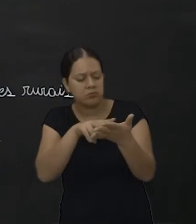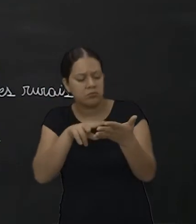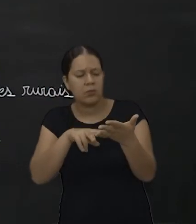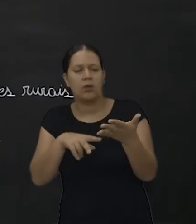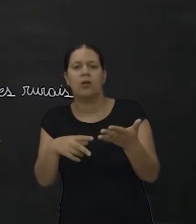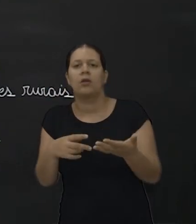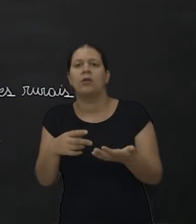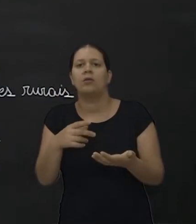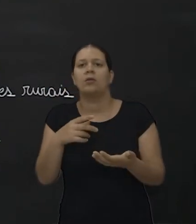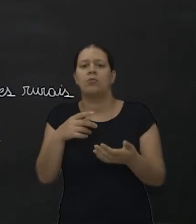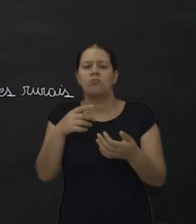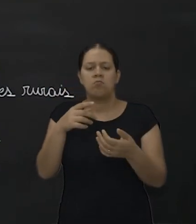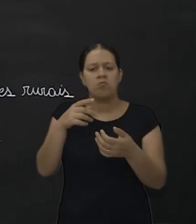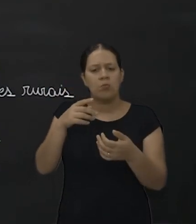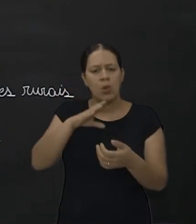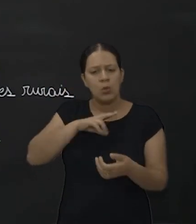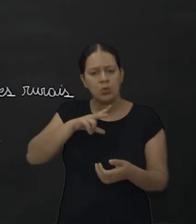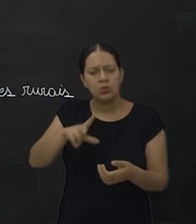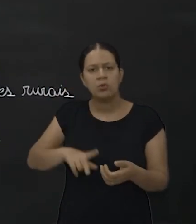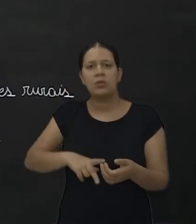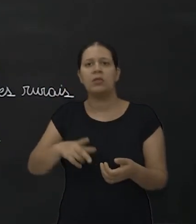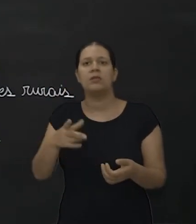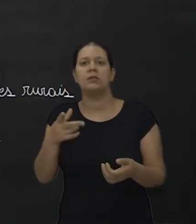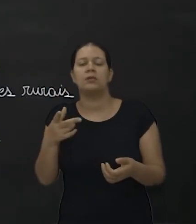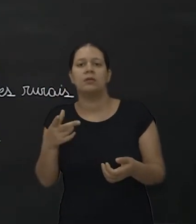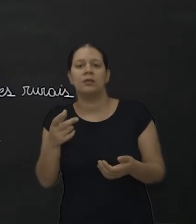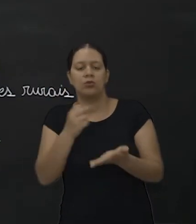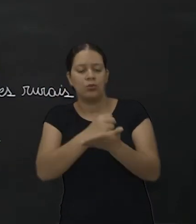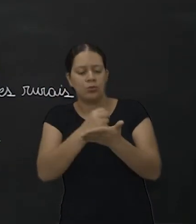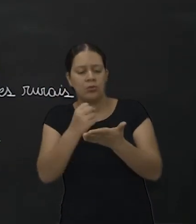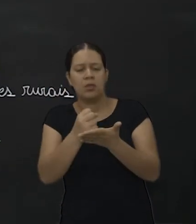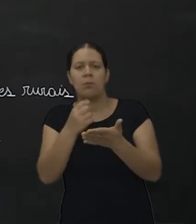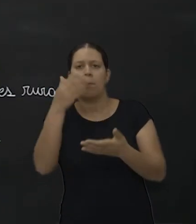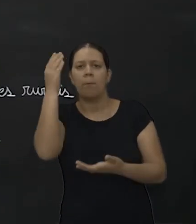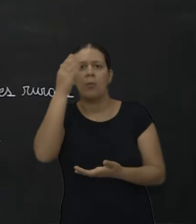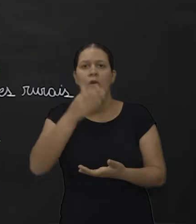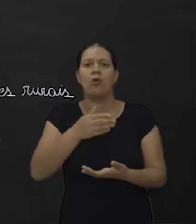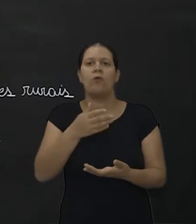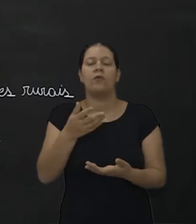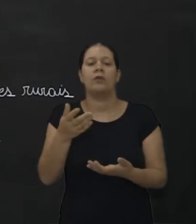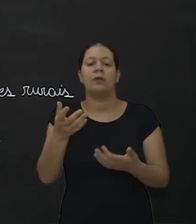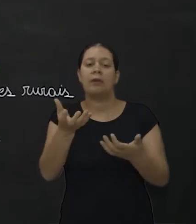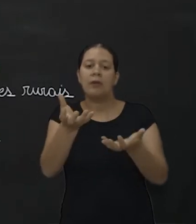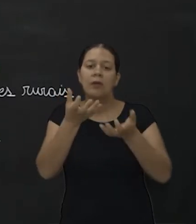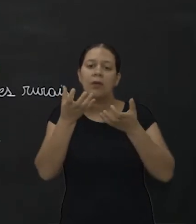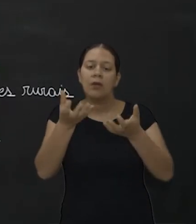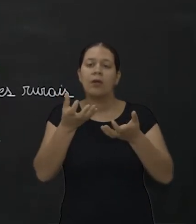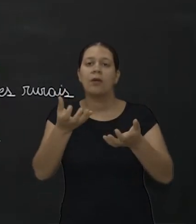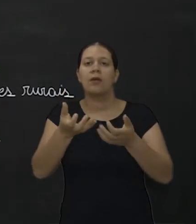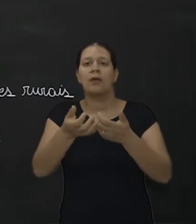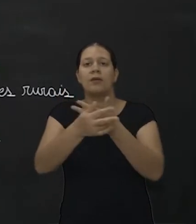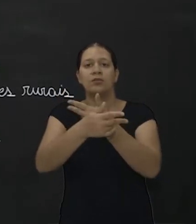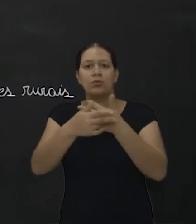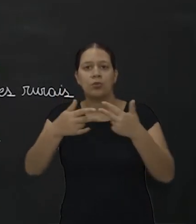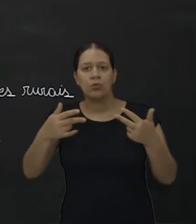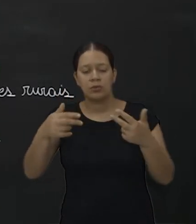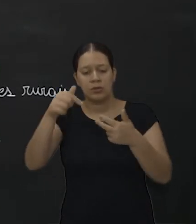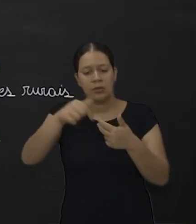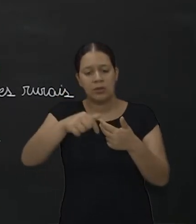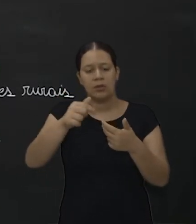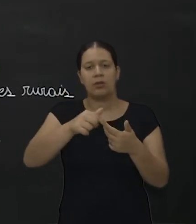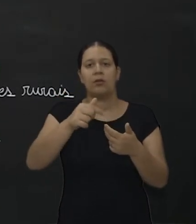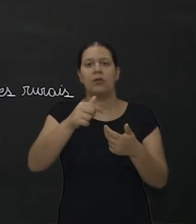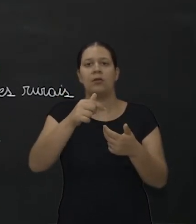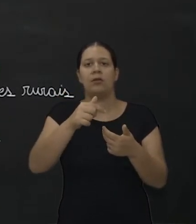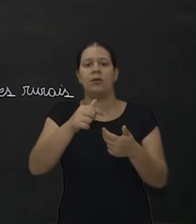exploração que os portugueses têm sobre essa área. Eles querem retirar produtos daqui que fossem lucrativos para eles lá